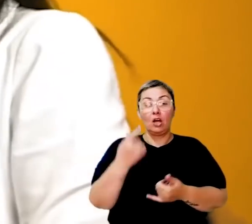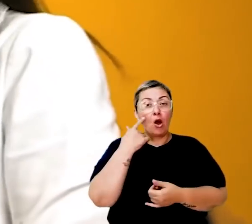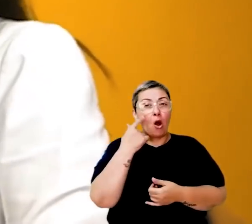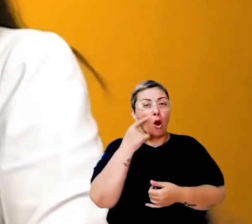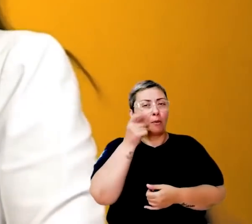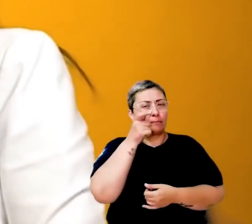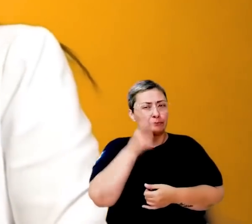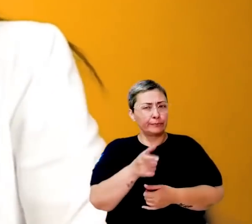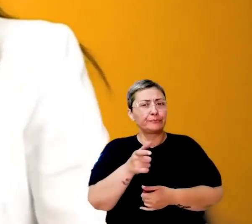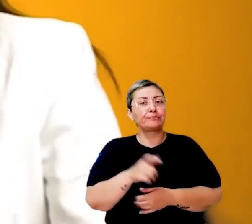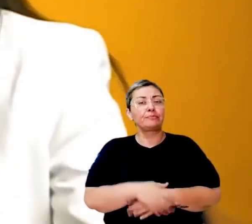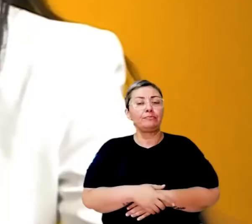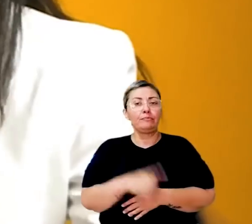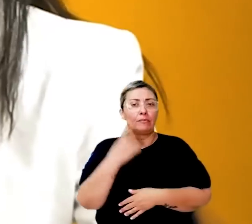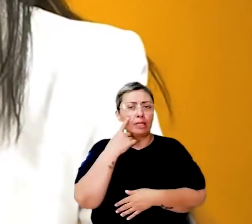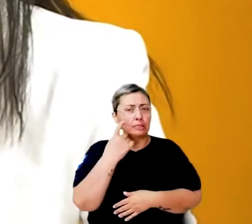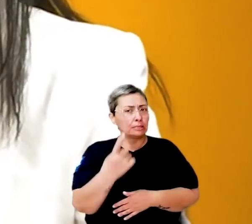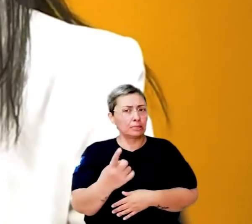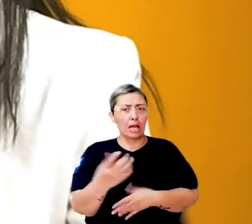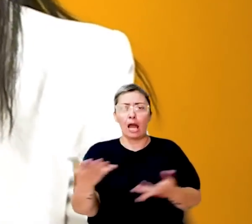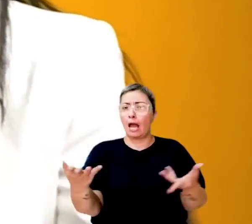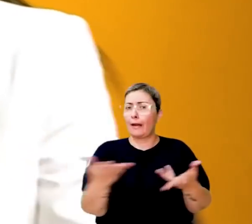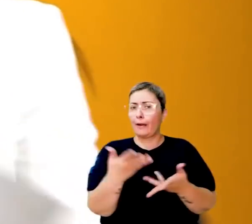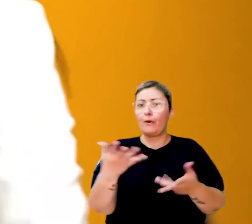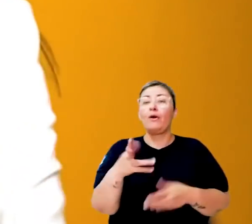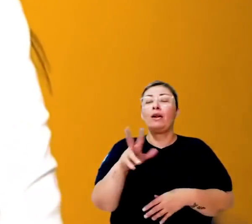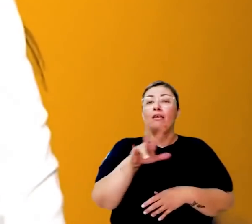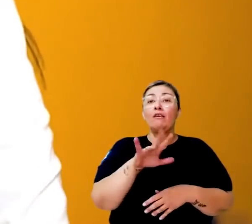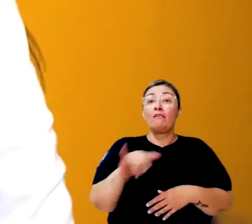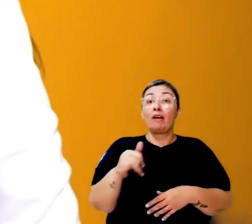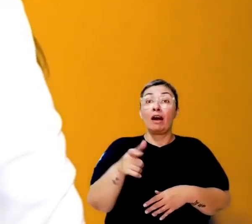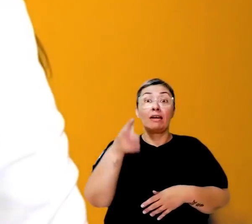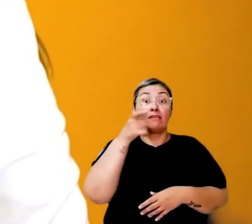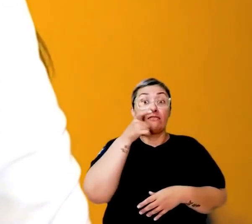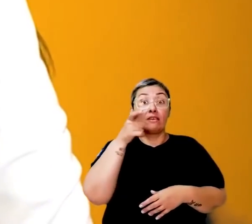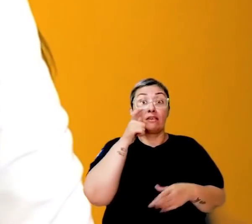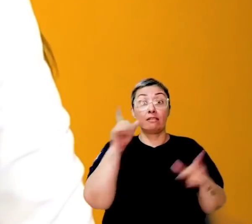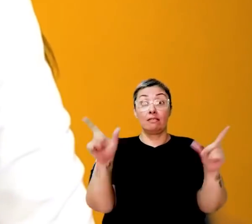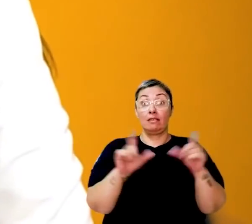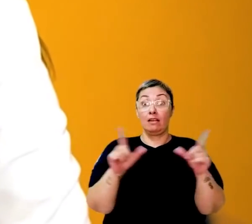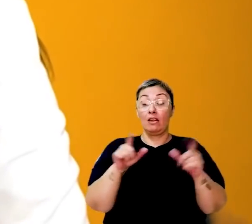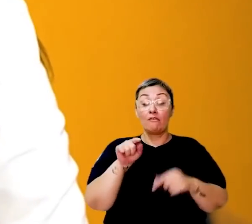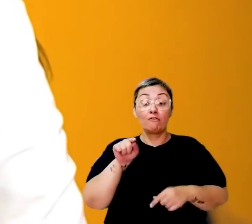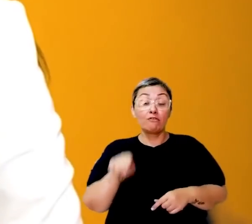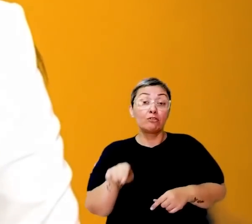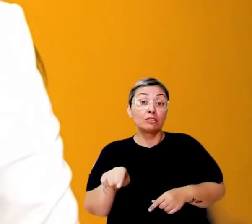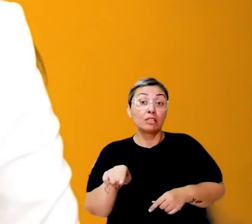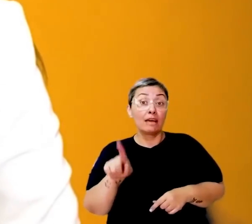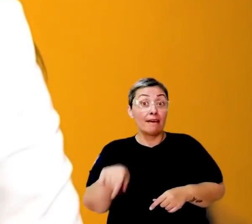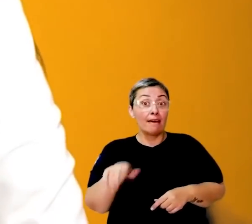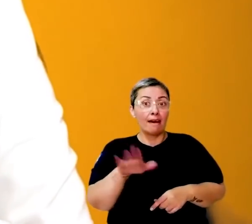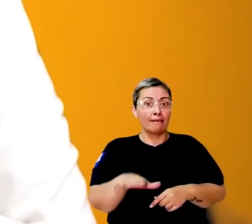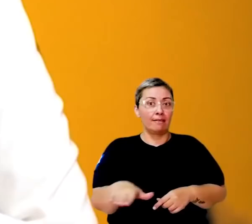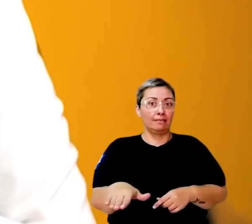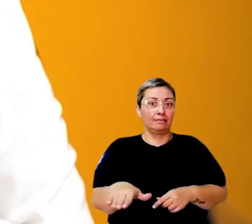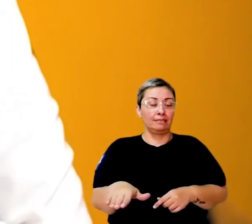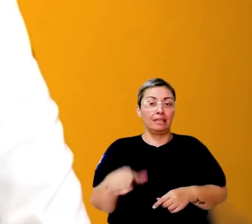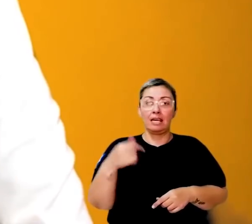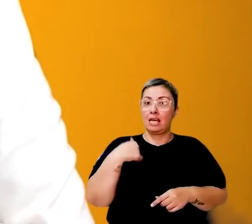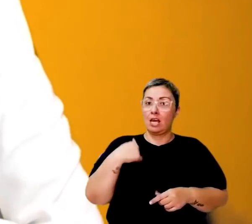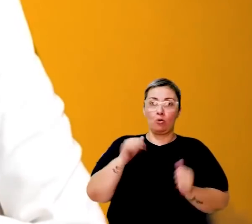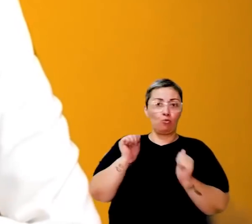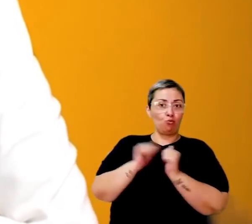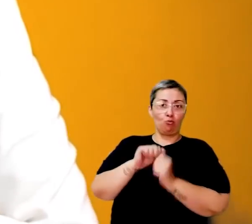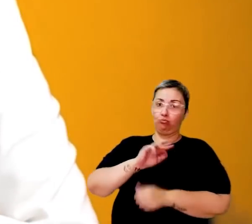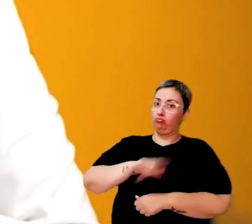que interessante, eu disse: agora você vai assistir desenho, você é a criança. Eu não vou